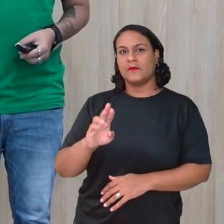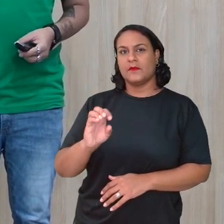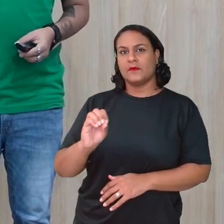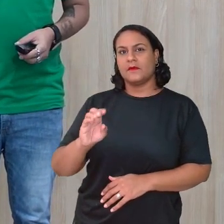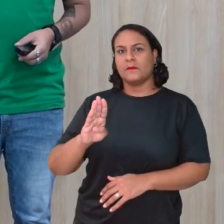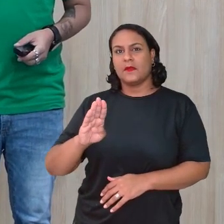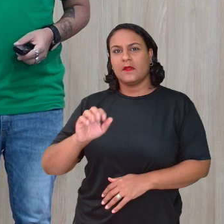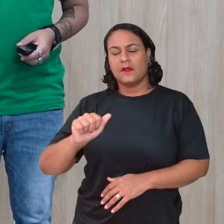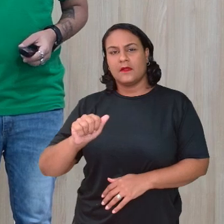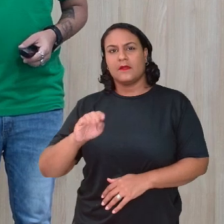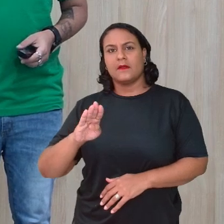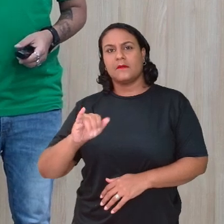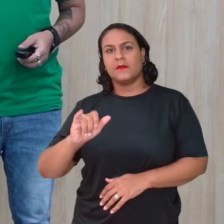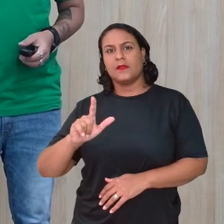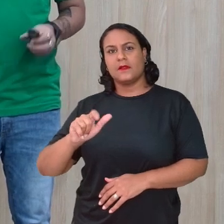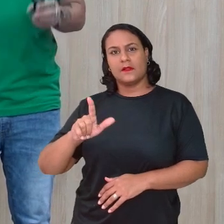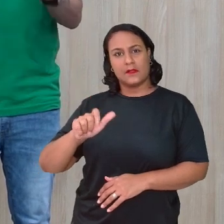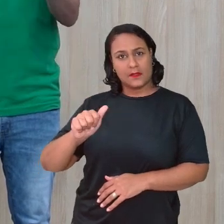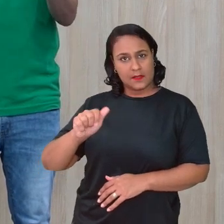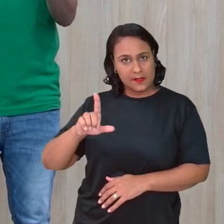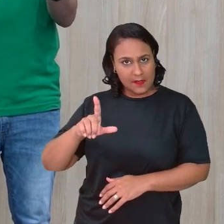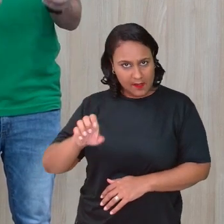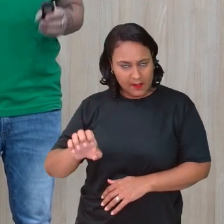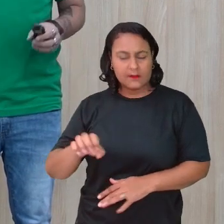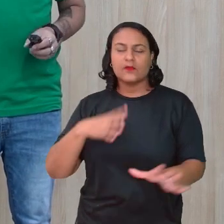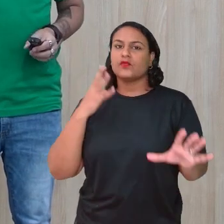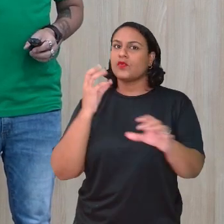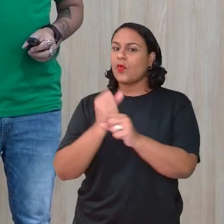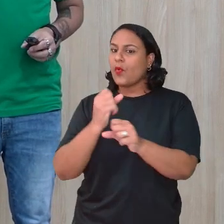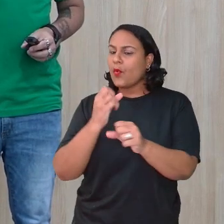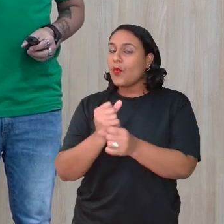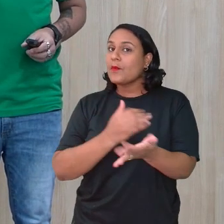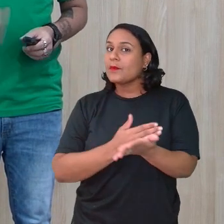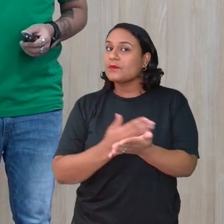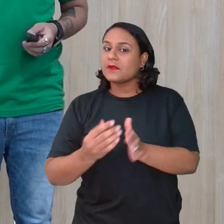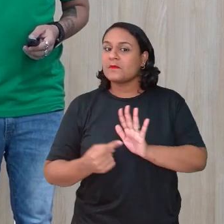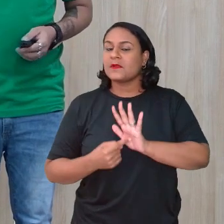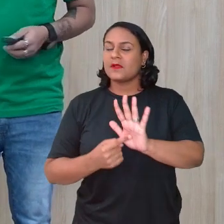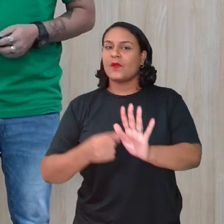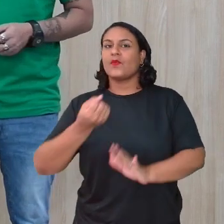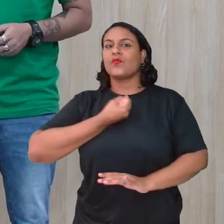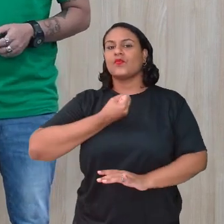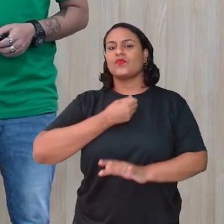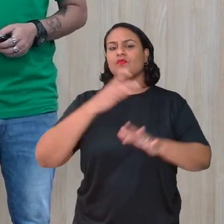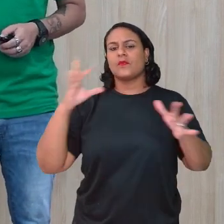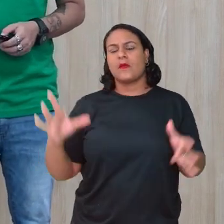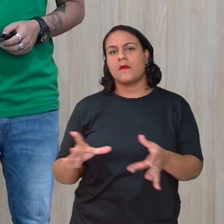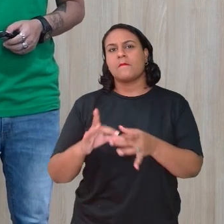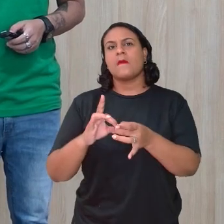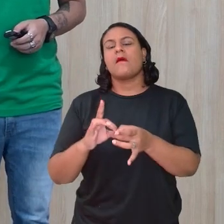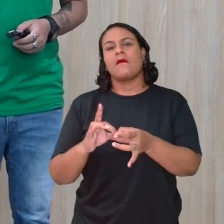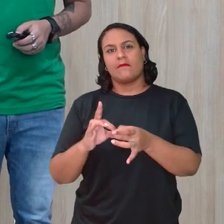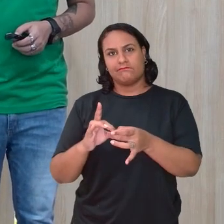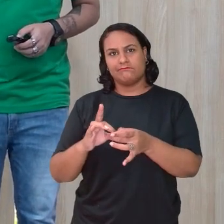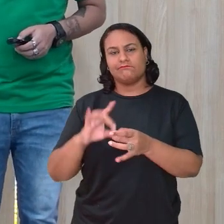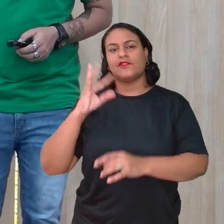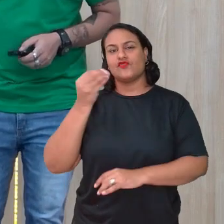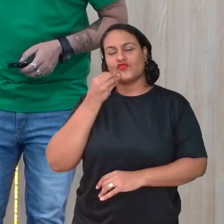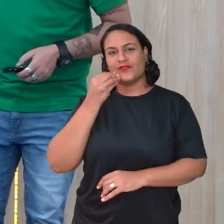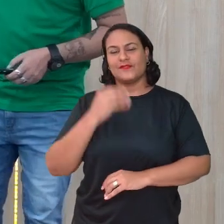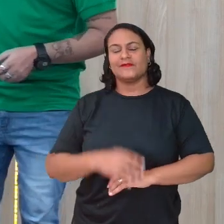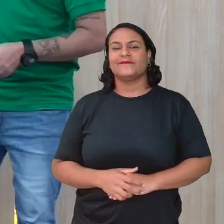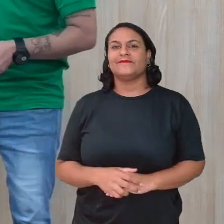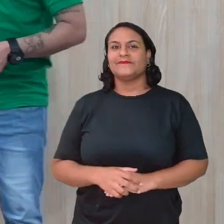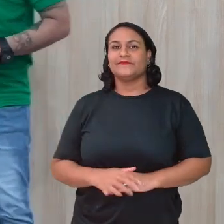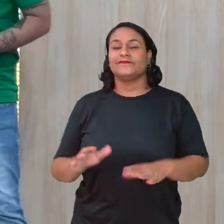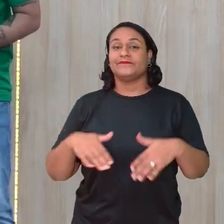nome probabilidade quando a gente começa a calcular, a gente começa a apresentar um número ligado a essa questão de chance, tá